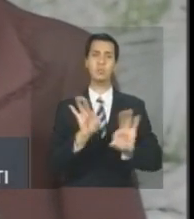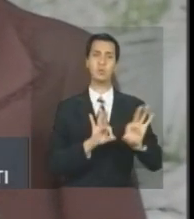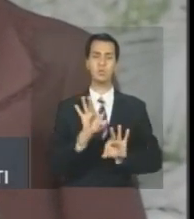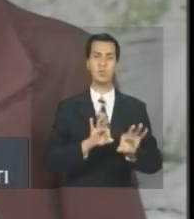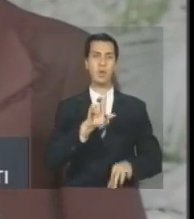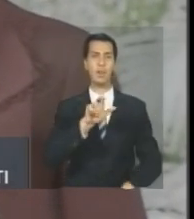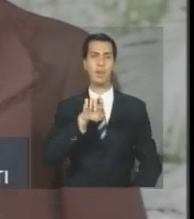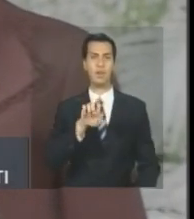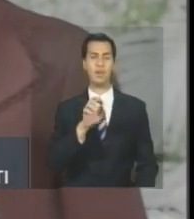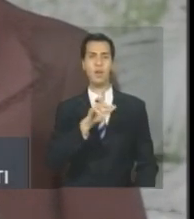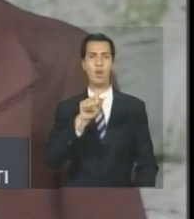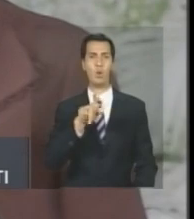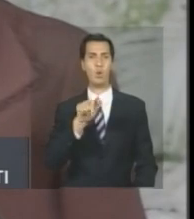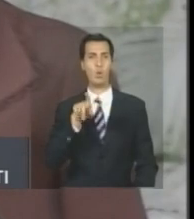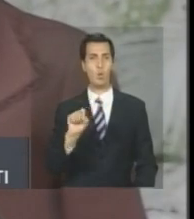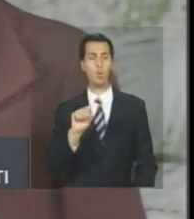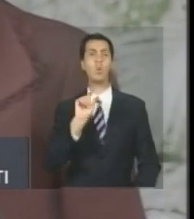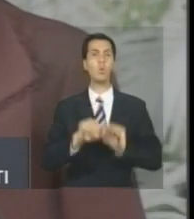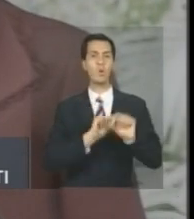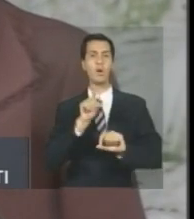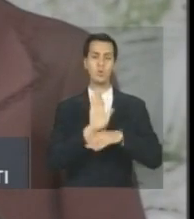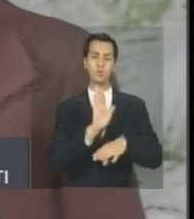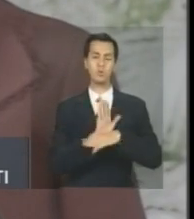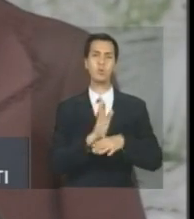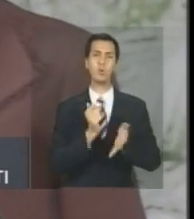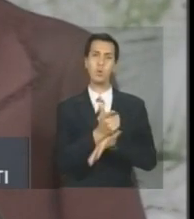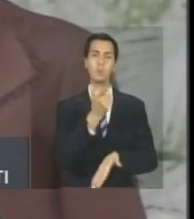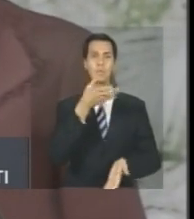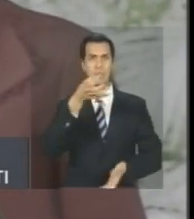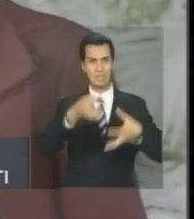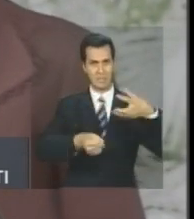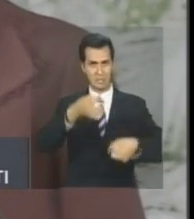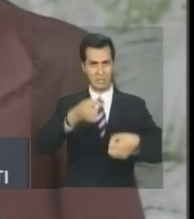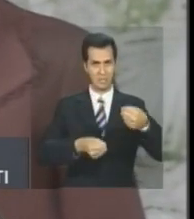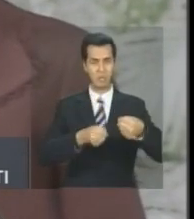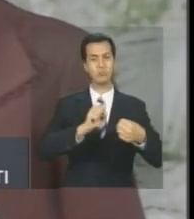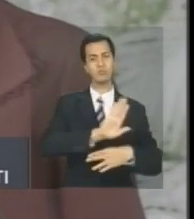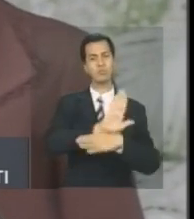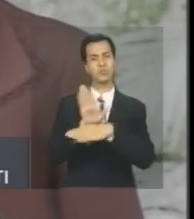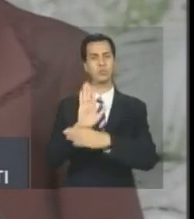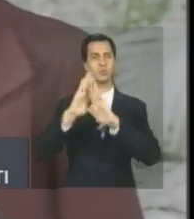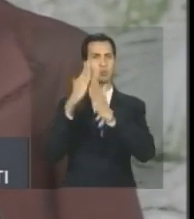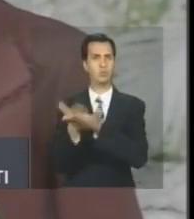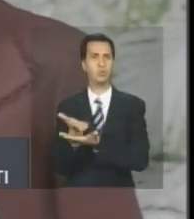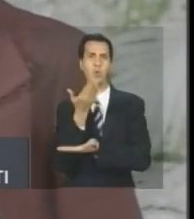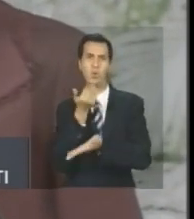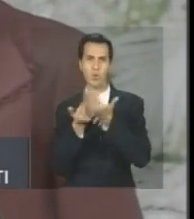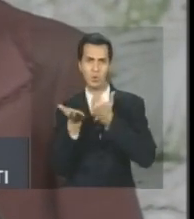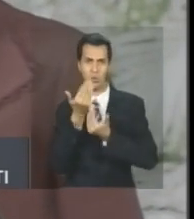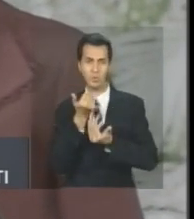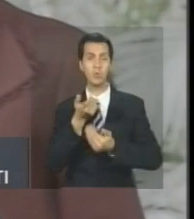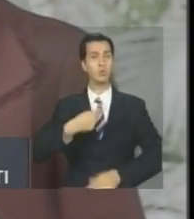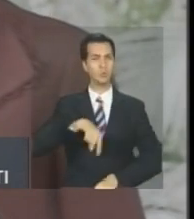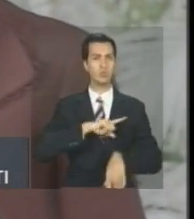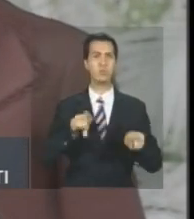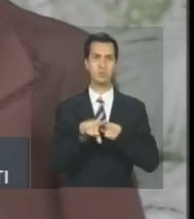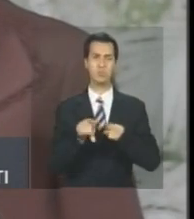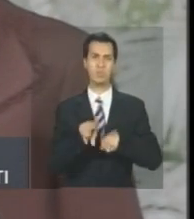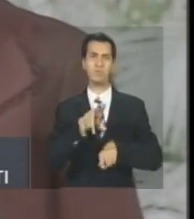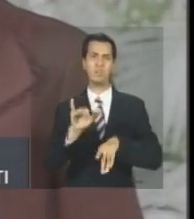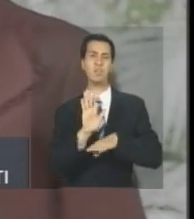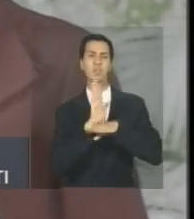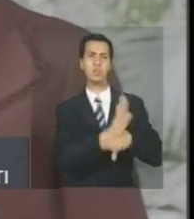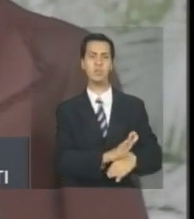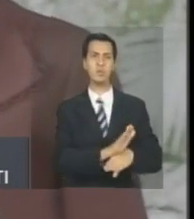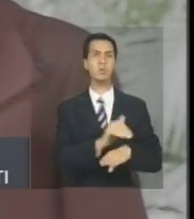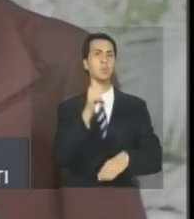e derivados de pequenos agricultores para alimentação escolar. Vamos também contribuir com a primeira-dama, Sophie